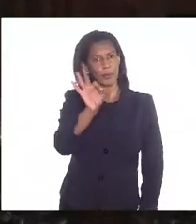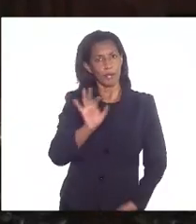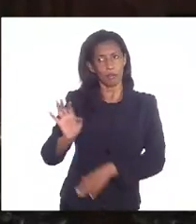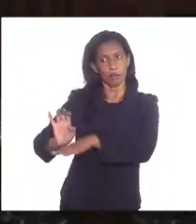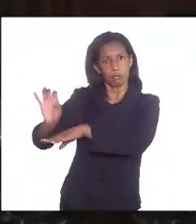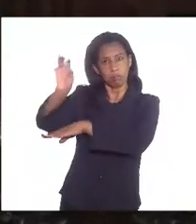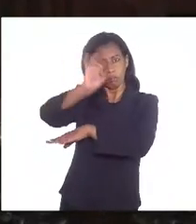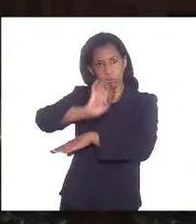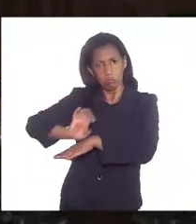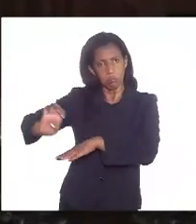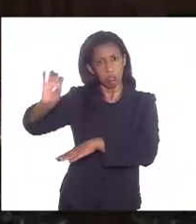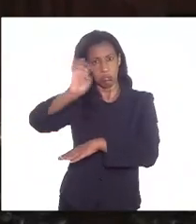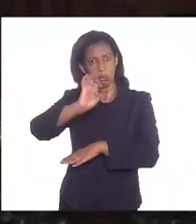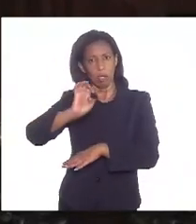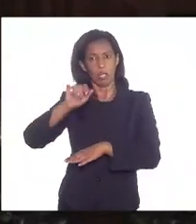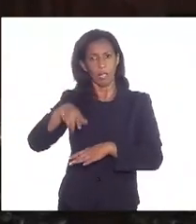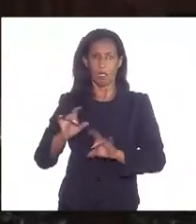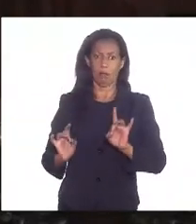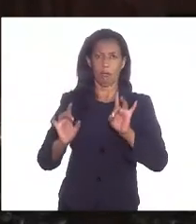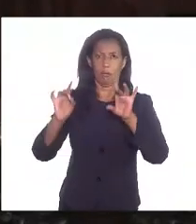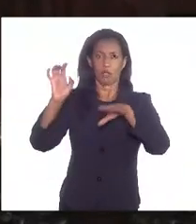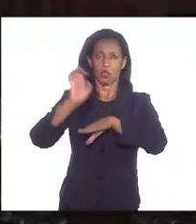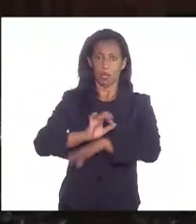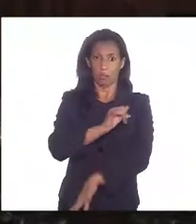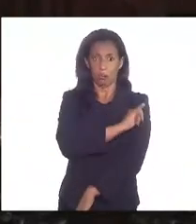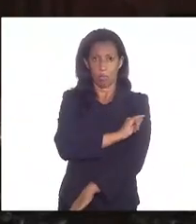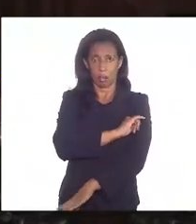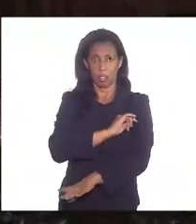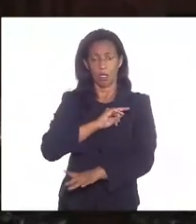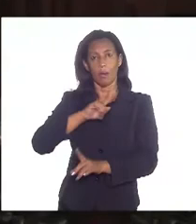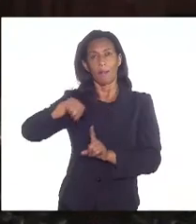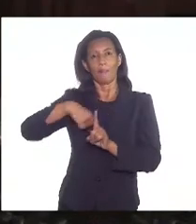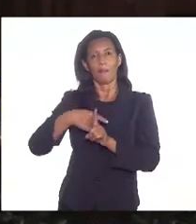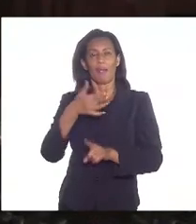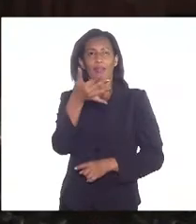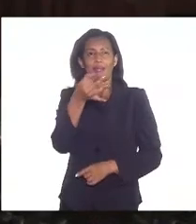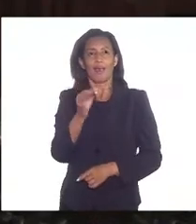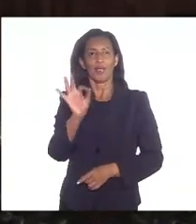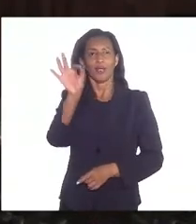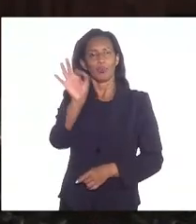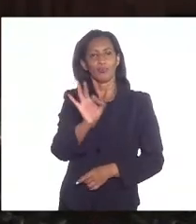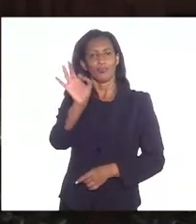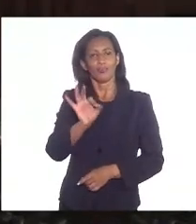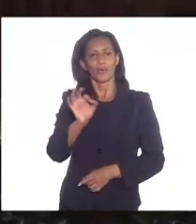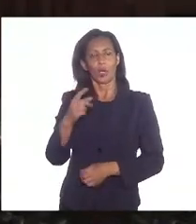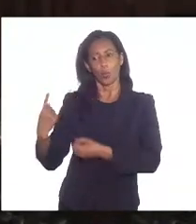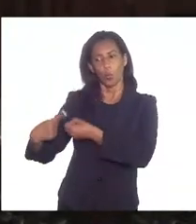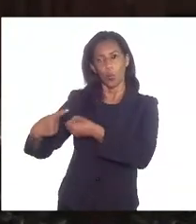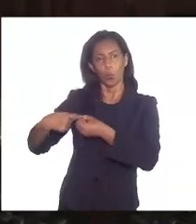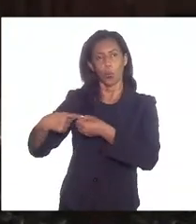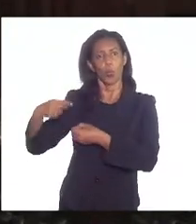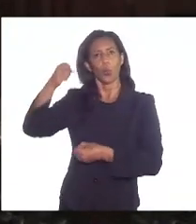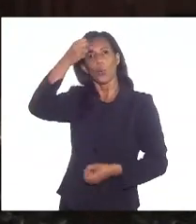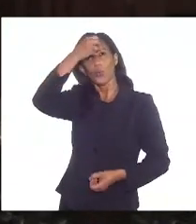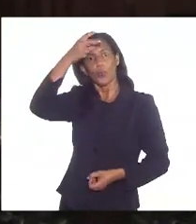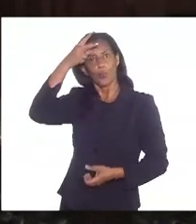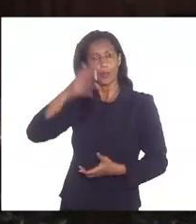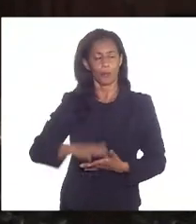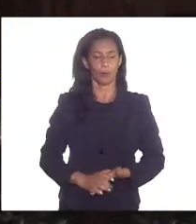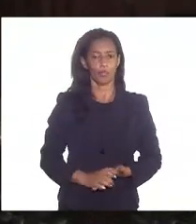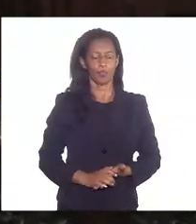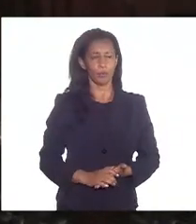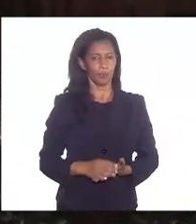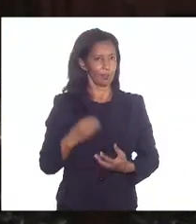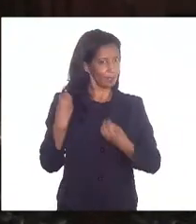e aqui especialmente para o estado do Rio de Janeiro, e 10% para os municípios. E como sei